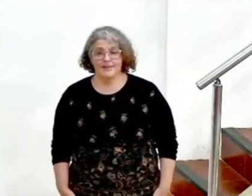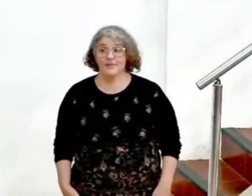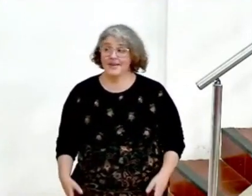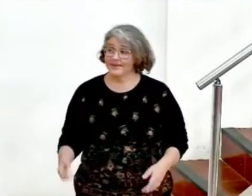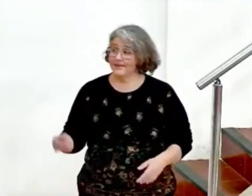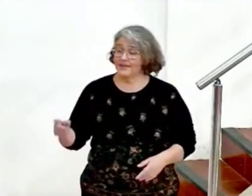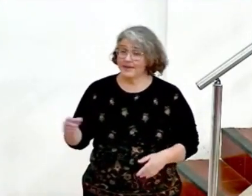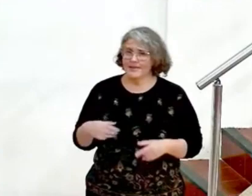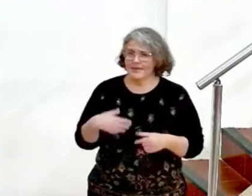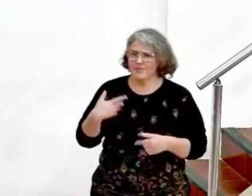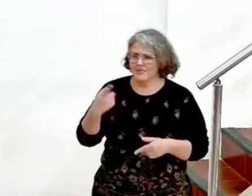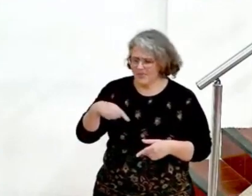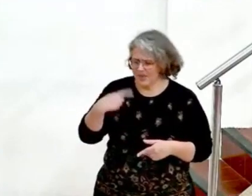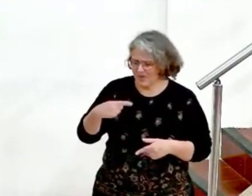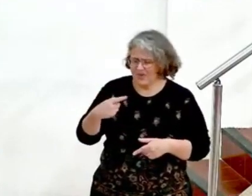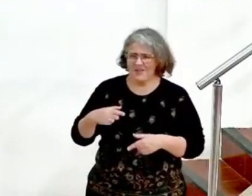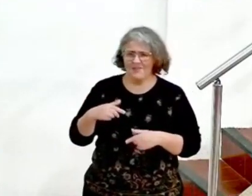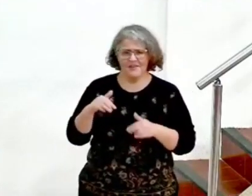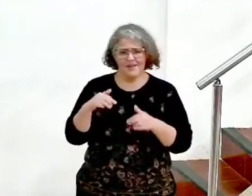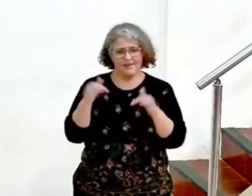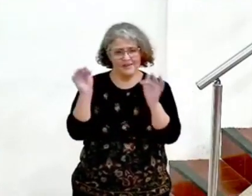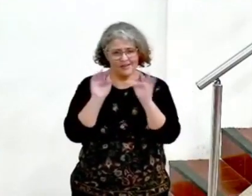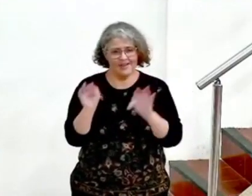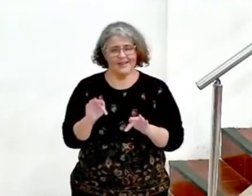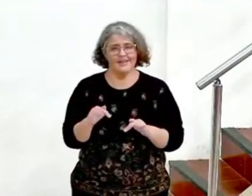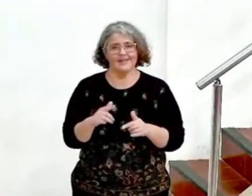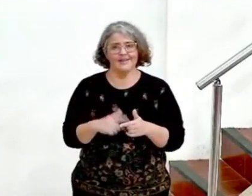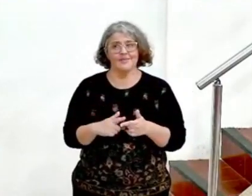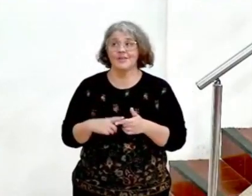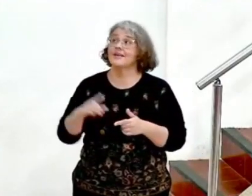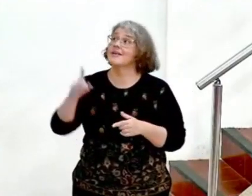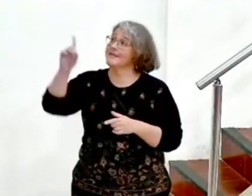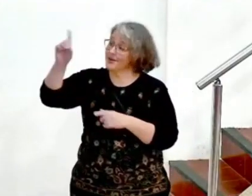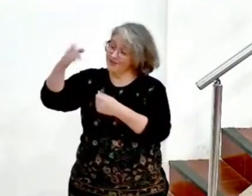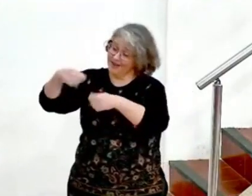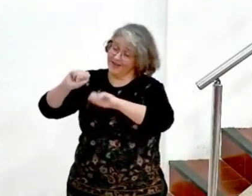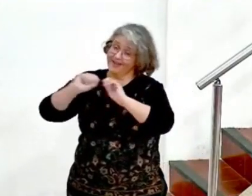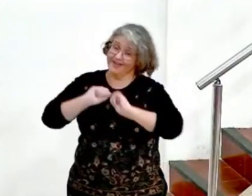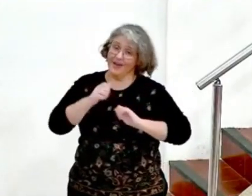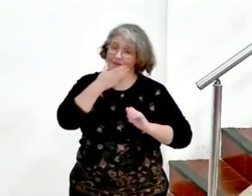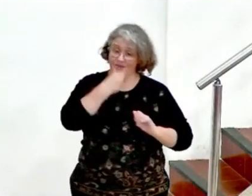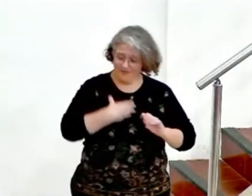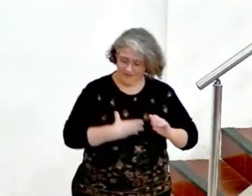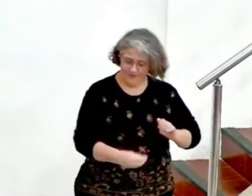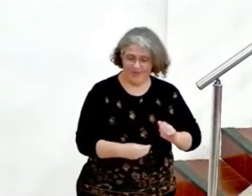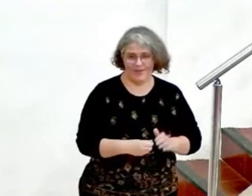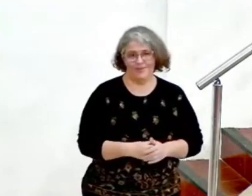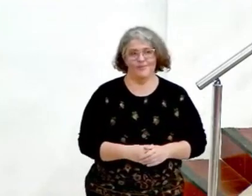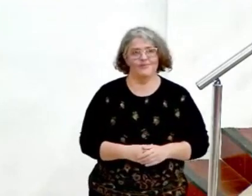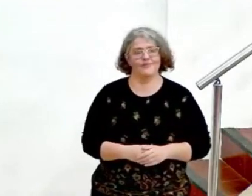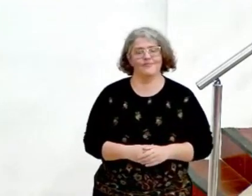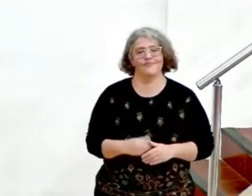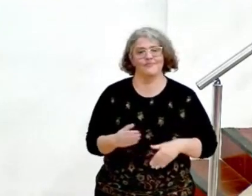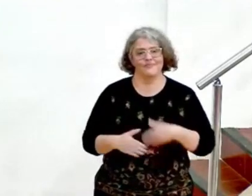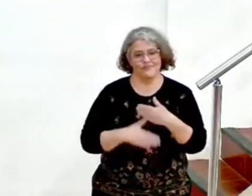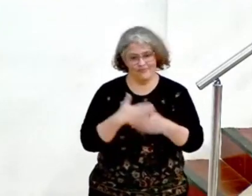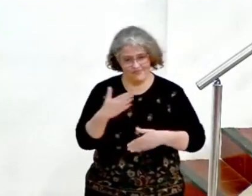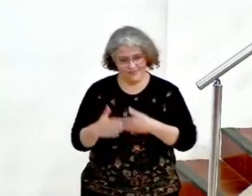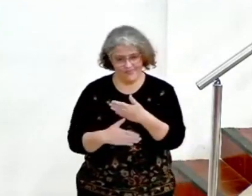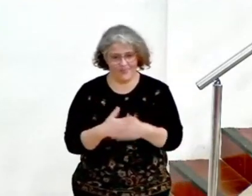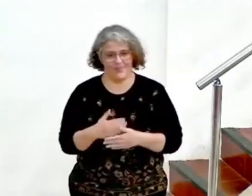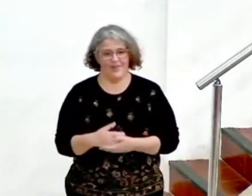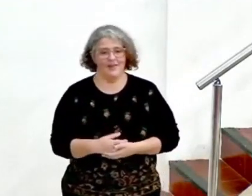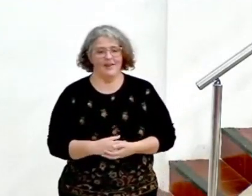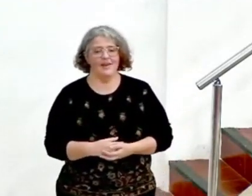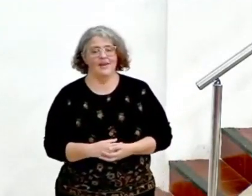detalhes sobre isso. Deus vai dar um nome. E ele diz no verso 19 do capítulo 17, de fato, Sara, tua mulher,